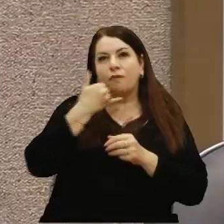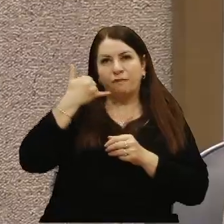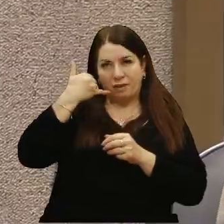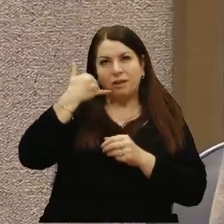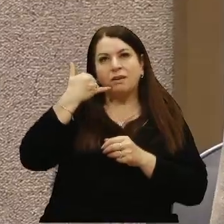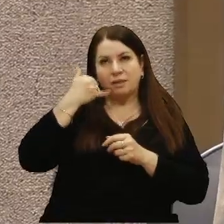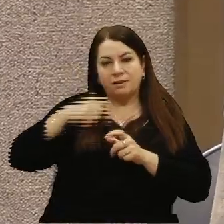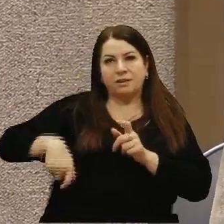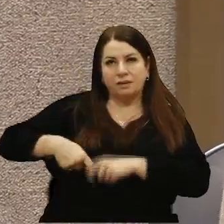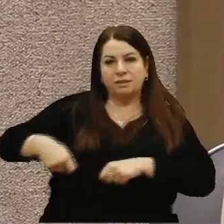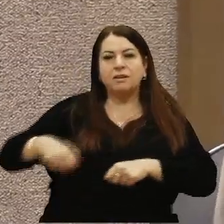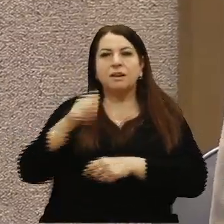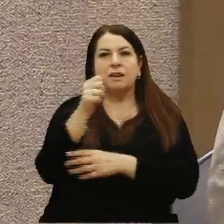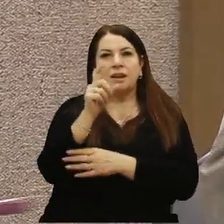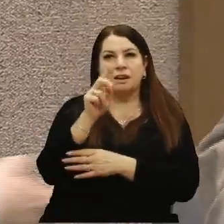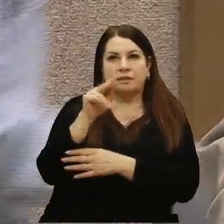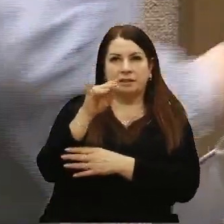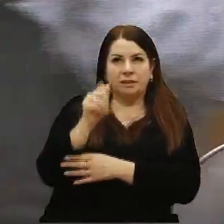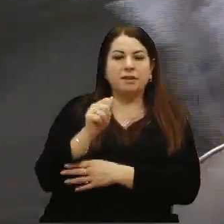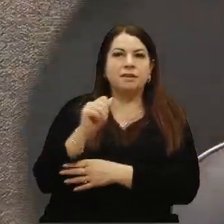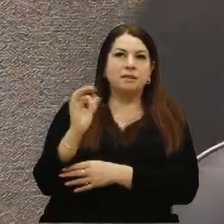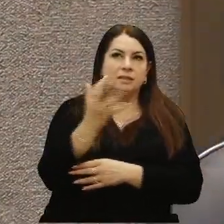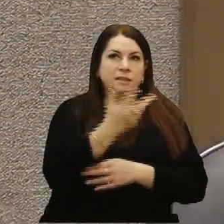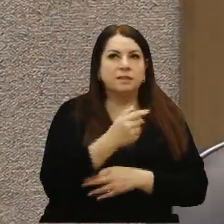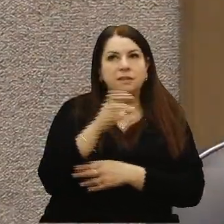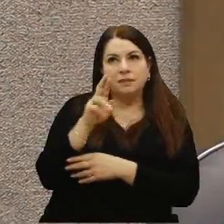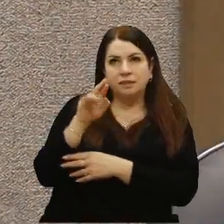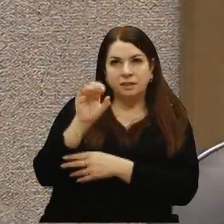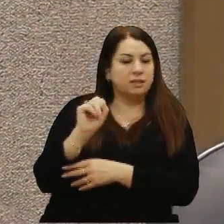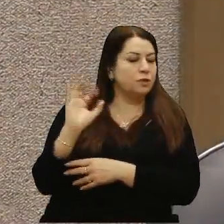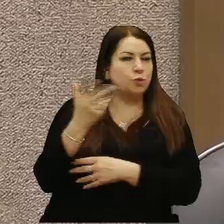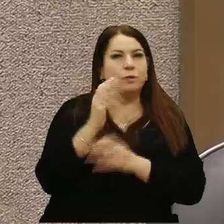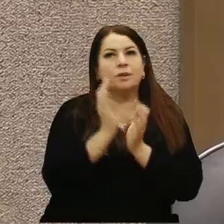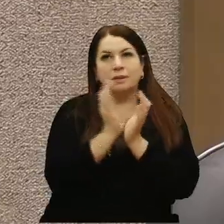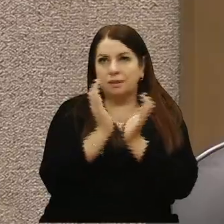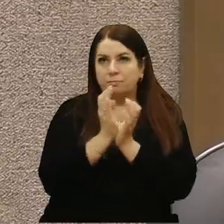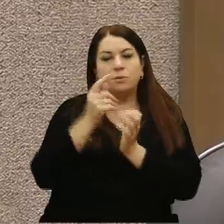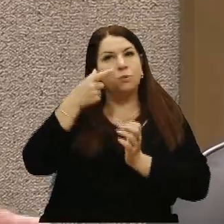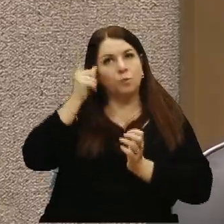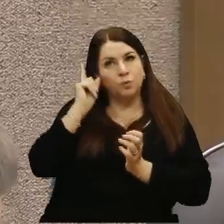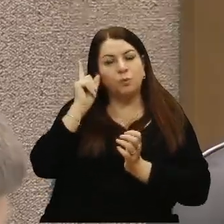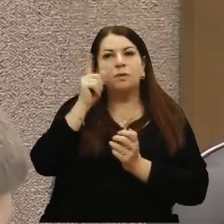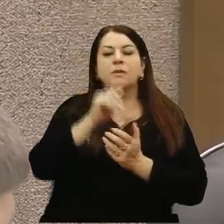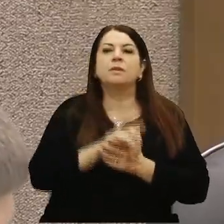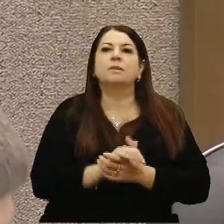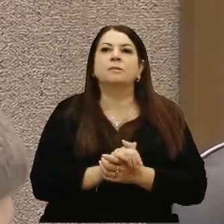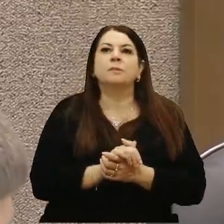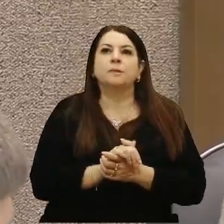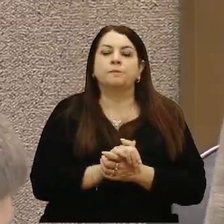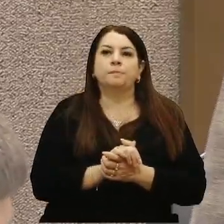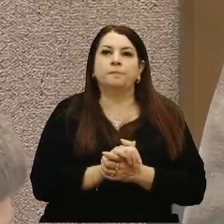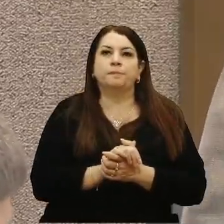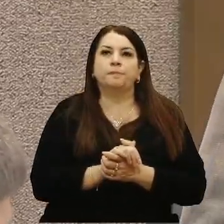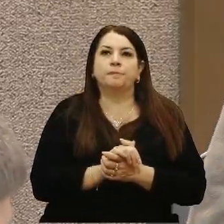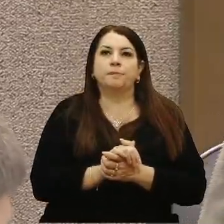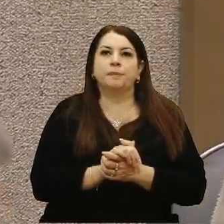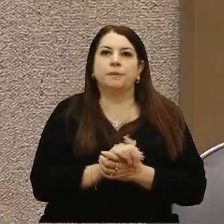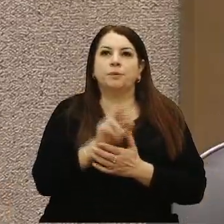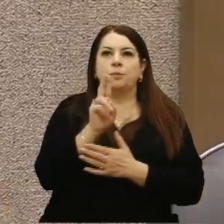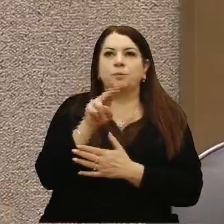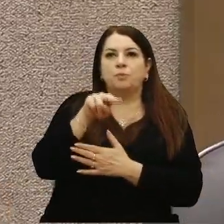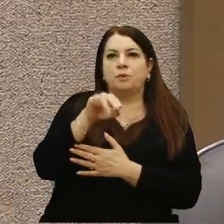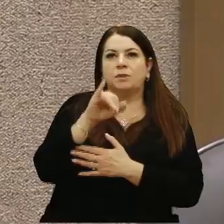a Adriana, a Cris, enfim, toda a equipe que ontem lá na